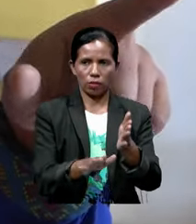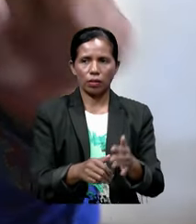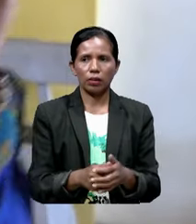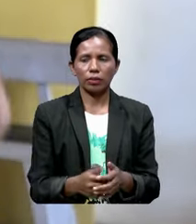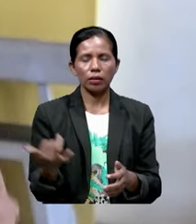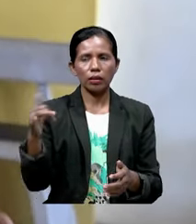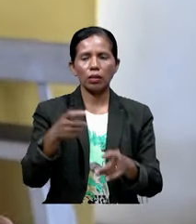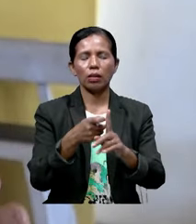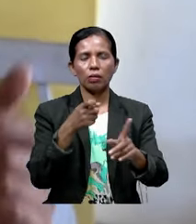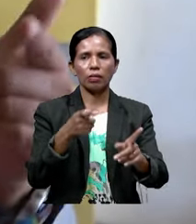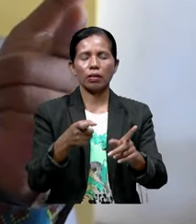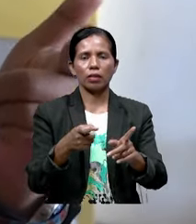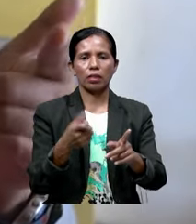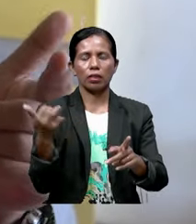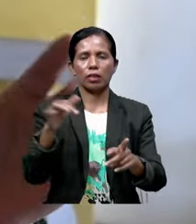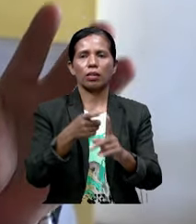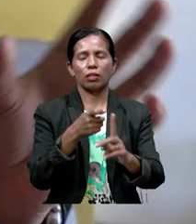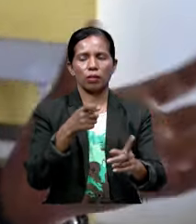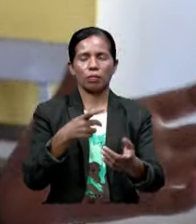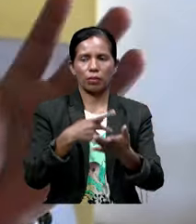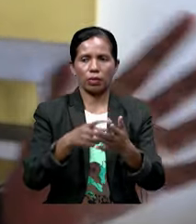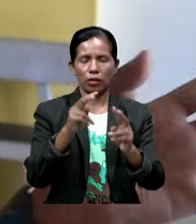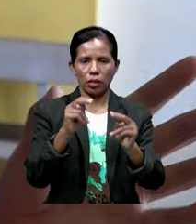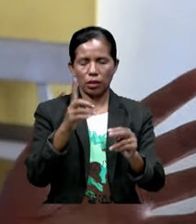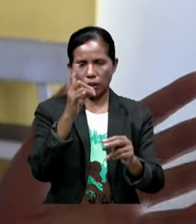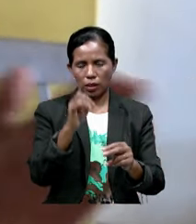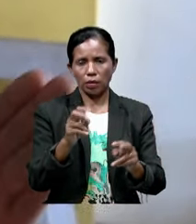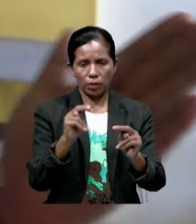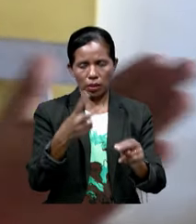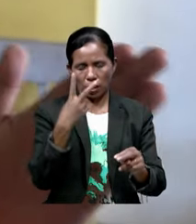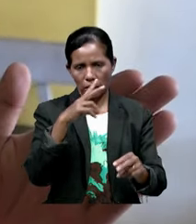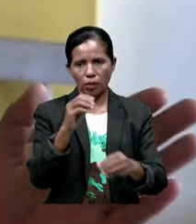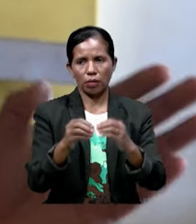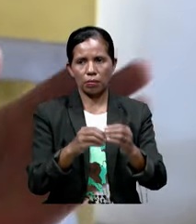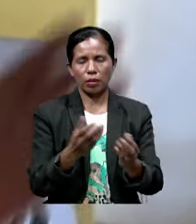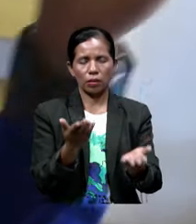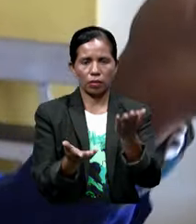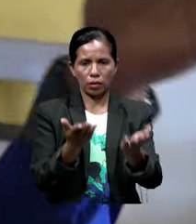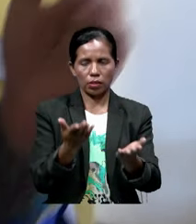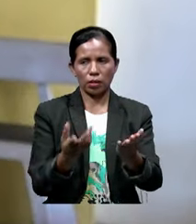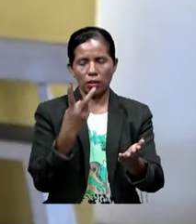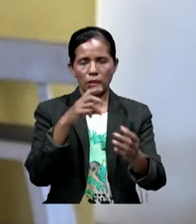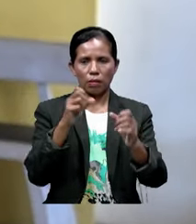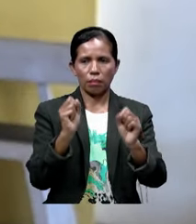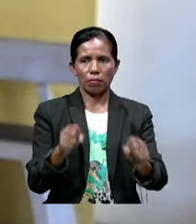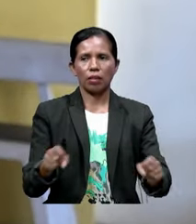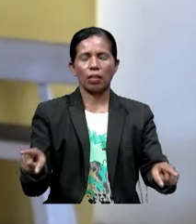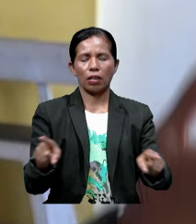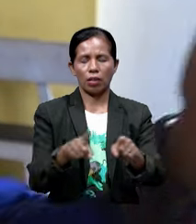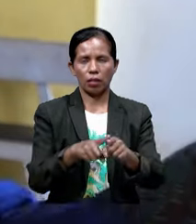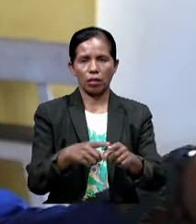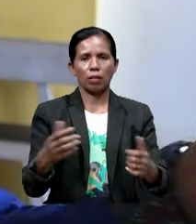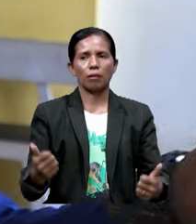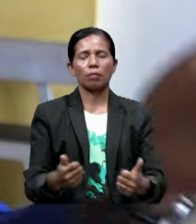sira usi be sede sira usi Porto Dili persisa hare tetu dane suka tine kustu dia par nebele afaten kompete